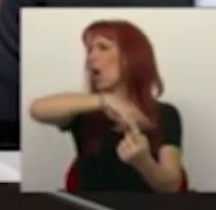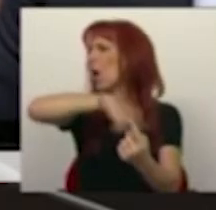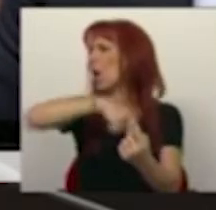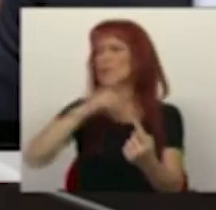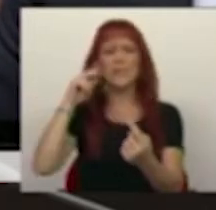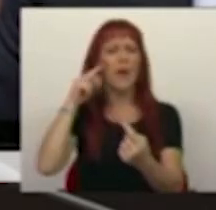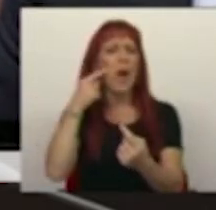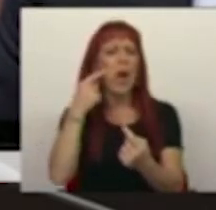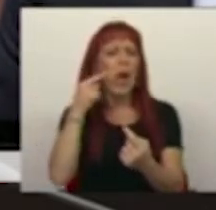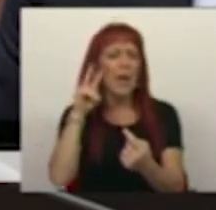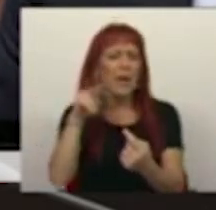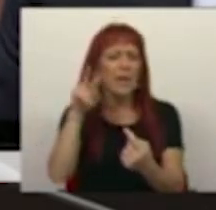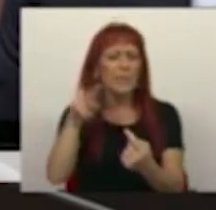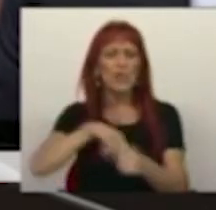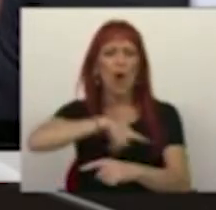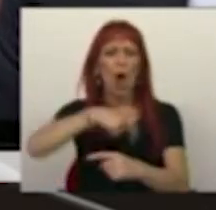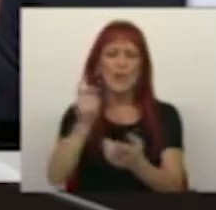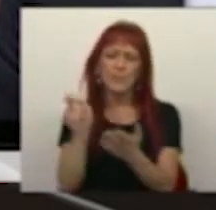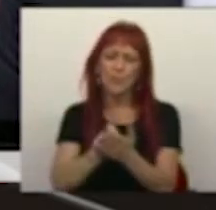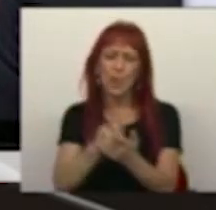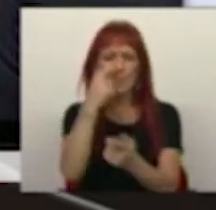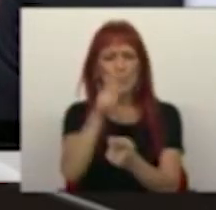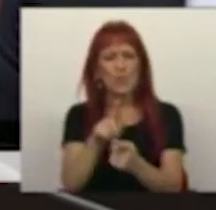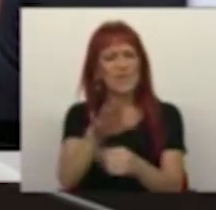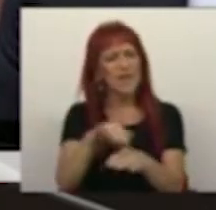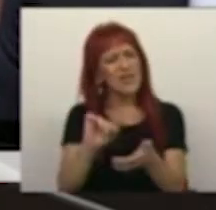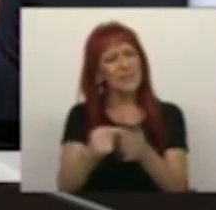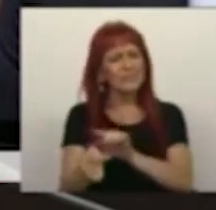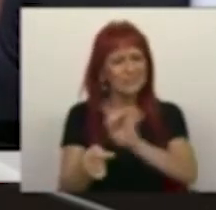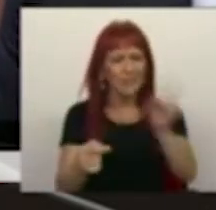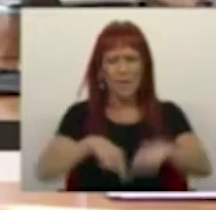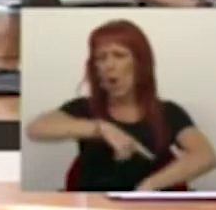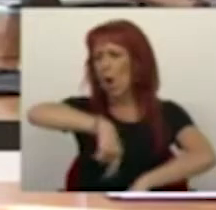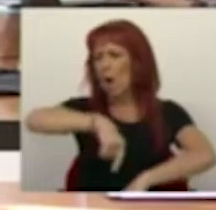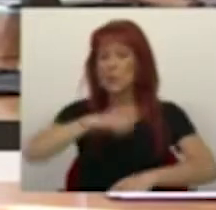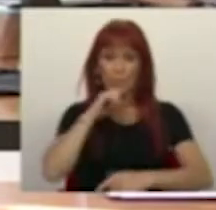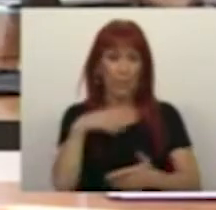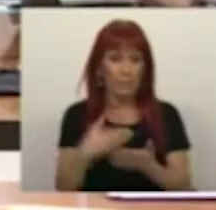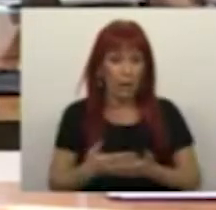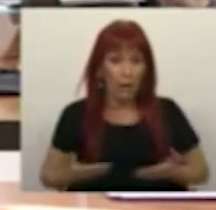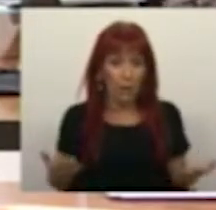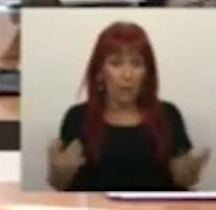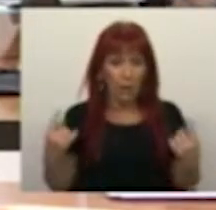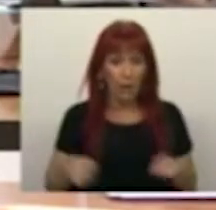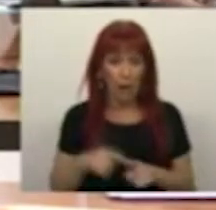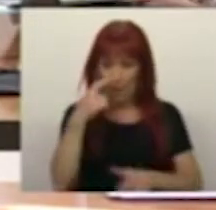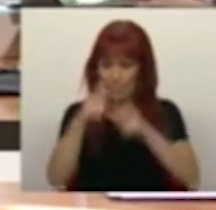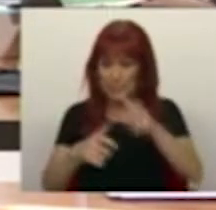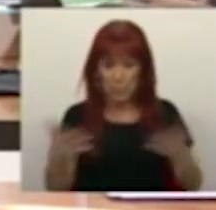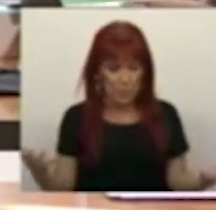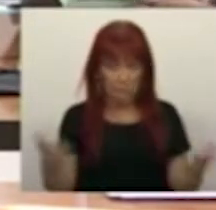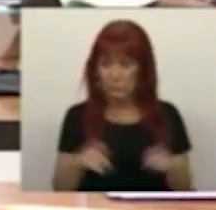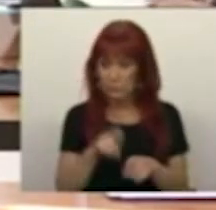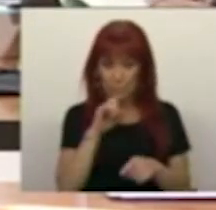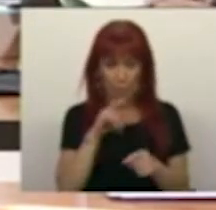a triagem ou horas a fazer a sinalização da pessoa para fazer o teste, bem, isso pode fazer com que existam pessoas